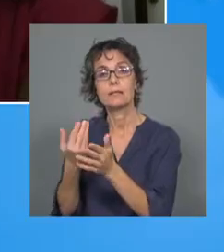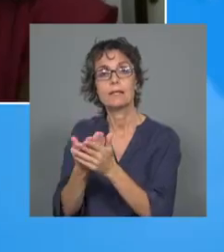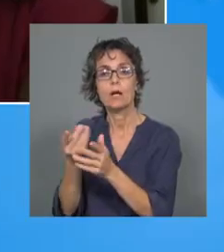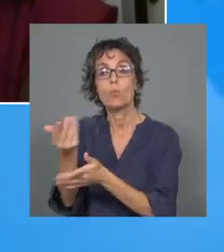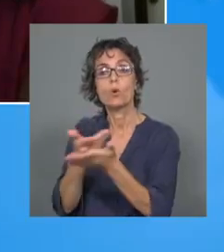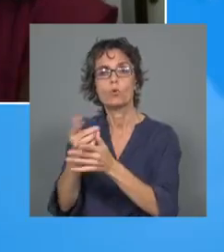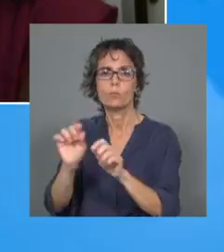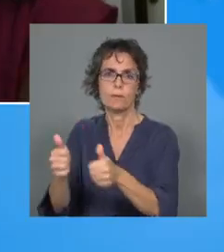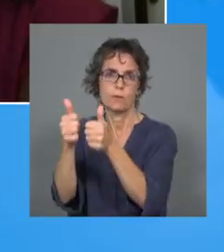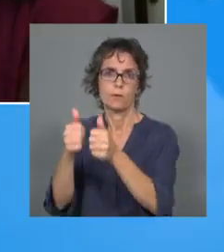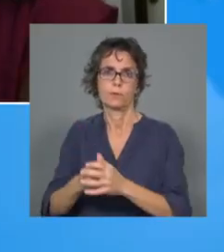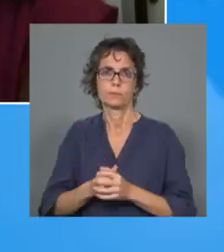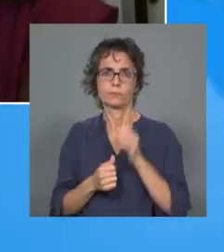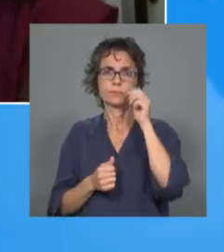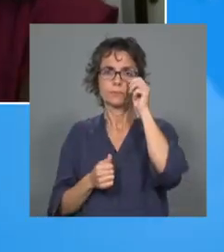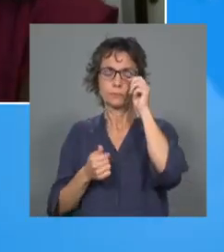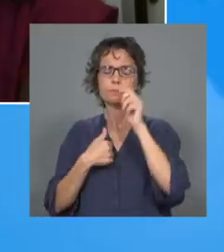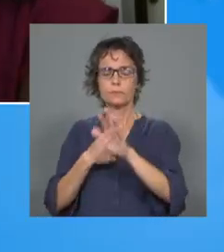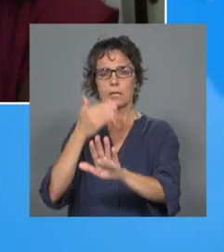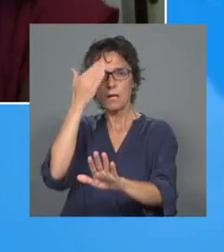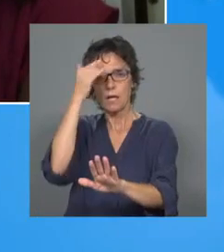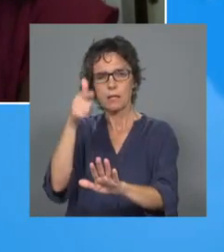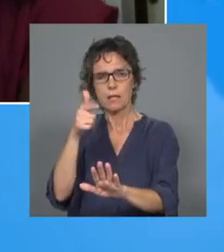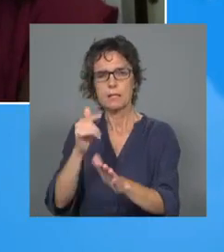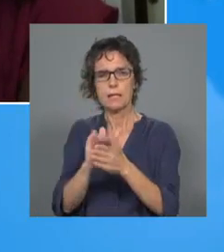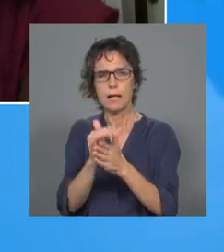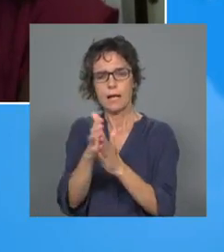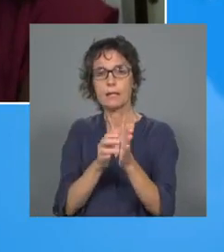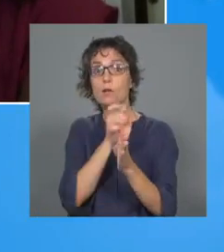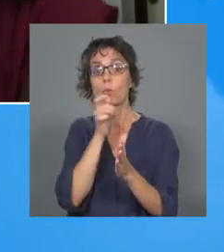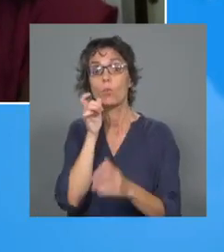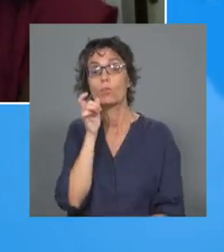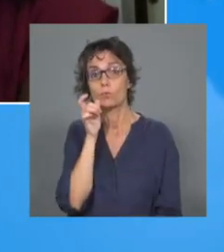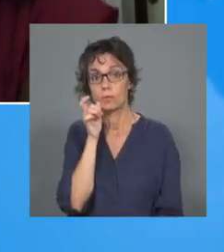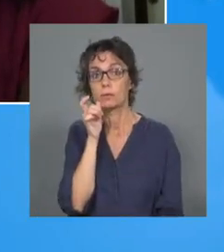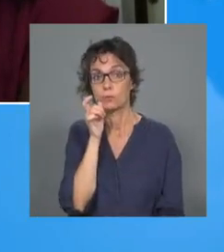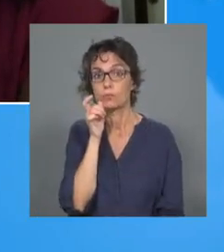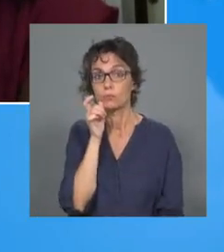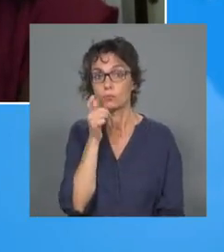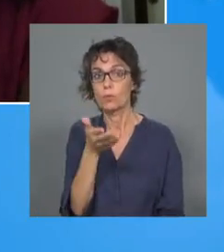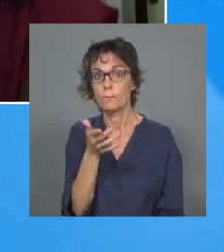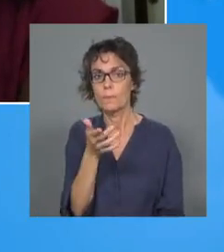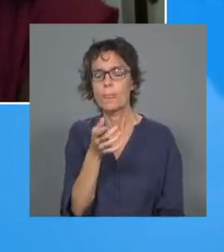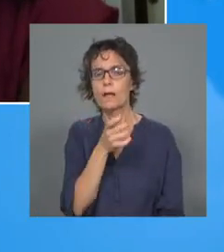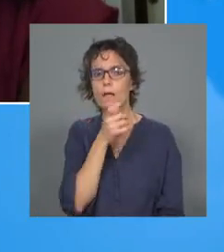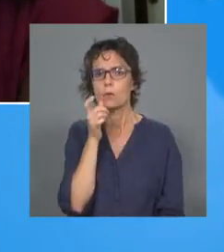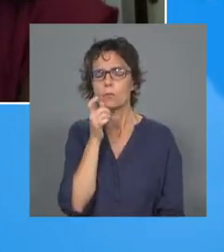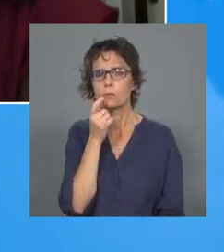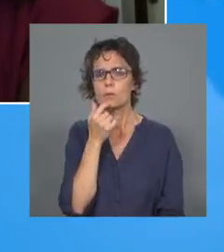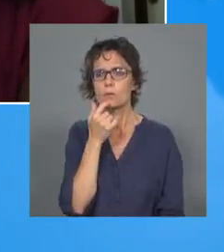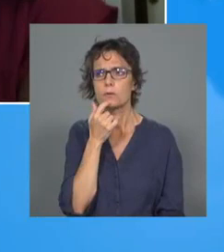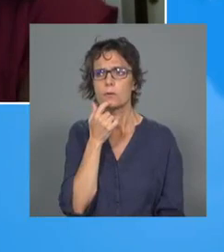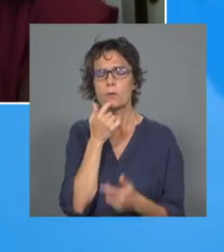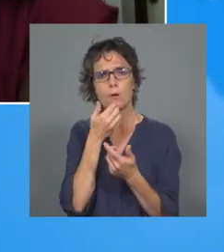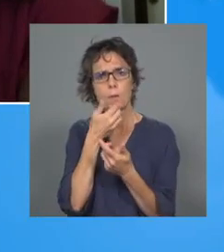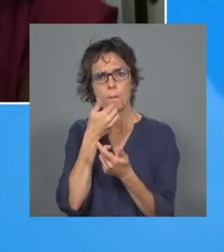que estas linhas de força também da Carta Compromisso, concretizando também em que pedem a